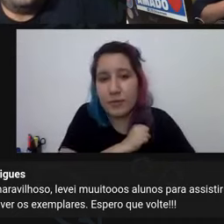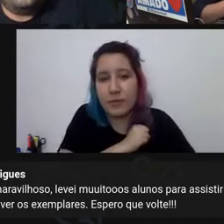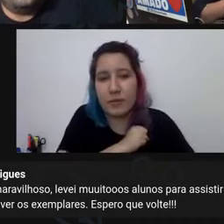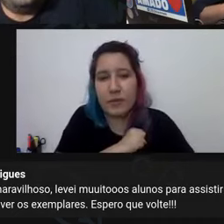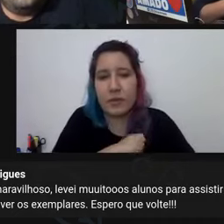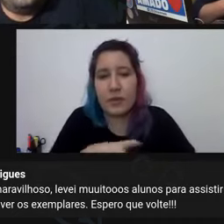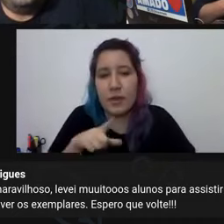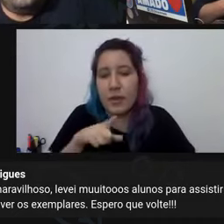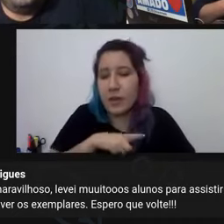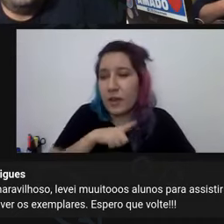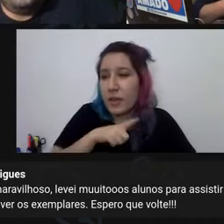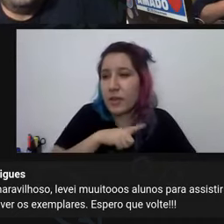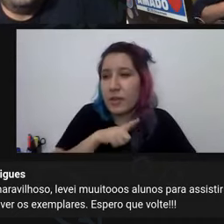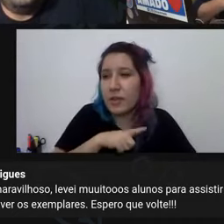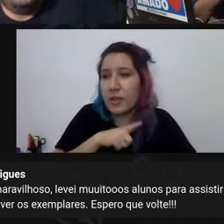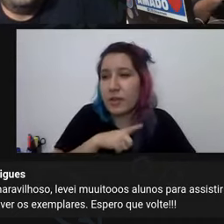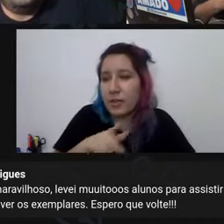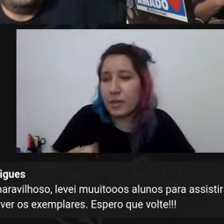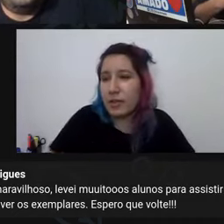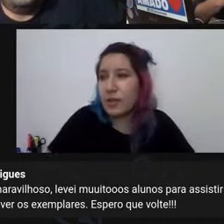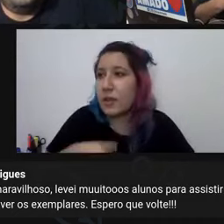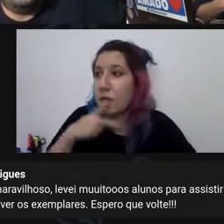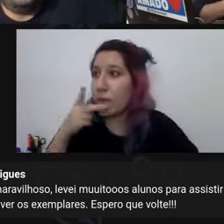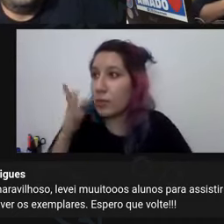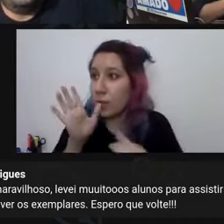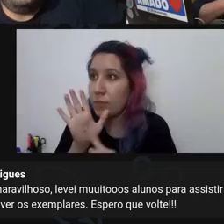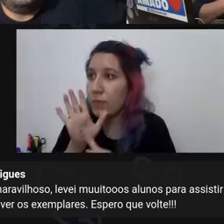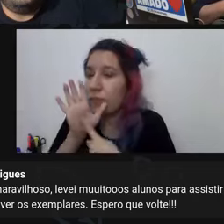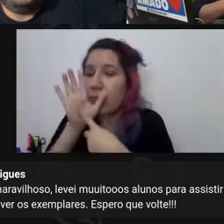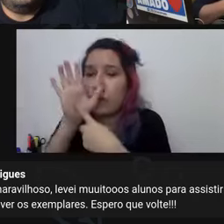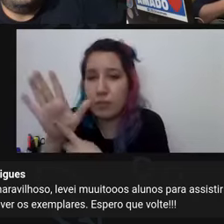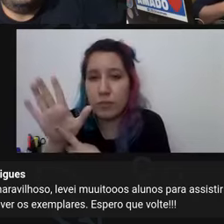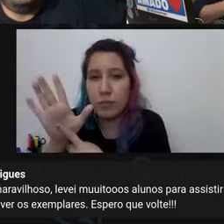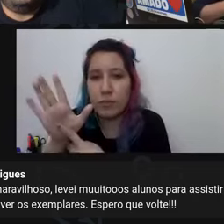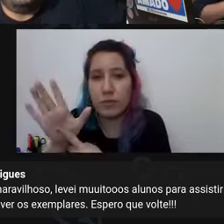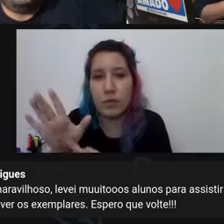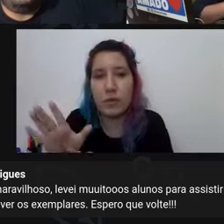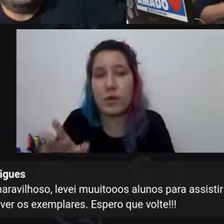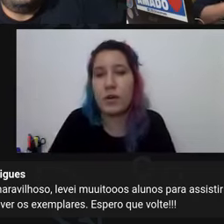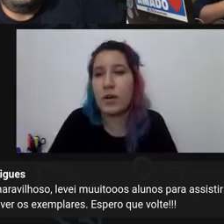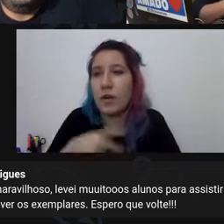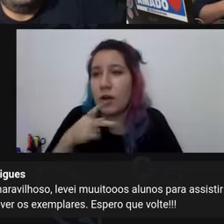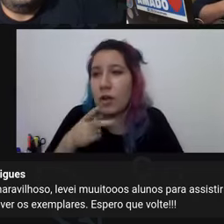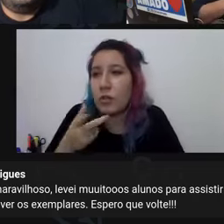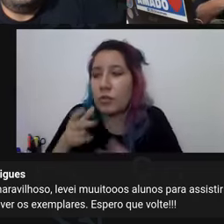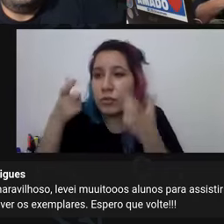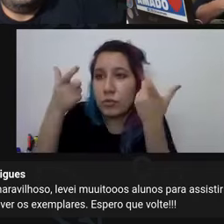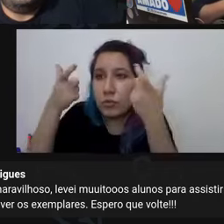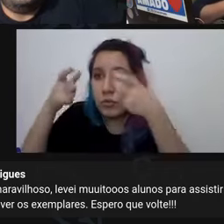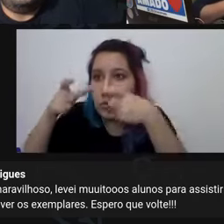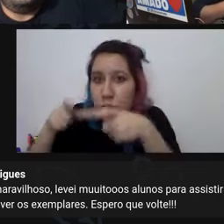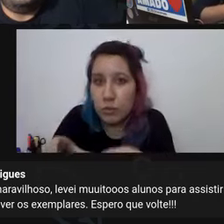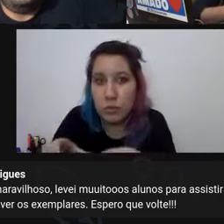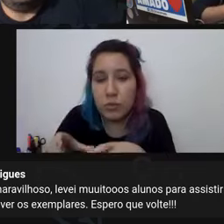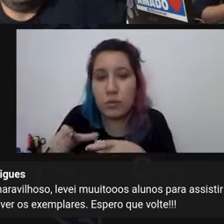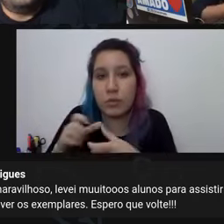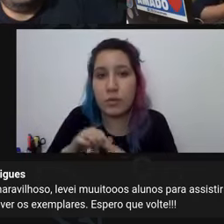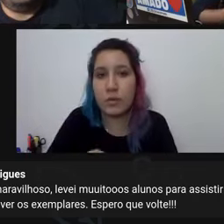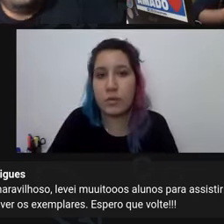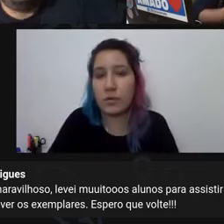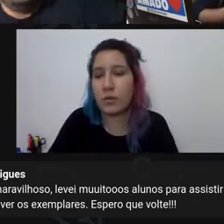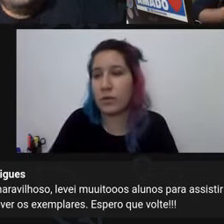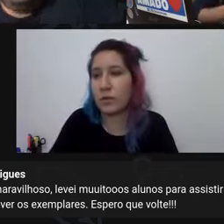você fala do Museu Joias da Natureza, quando você fala de tudo, toda